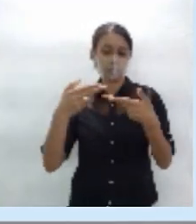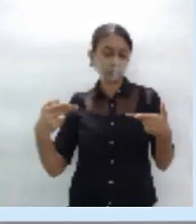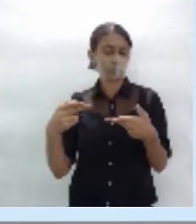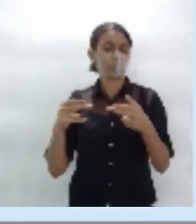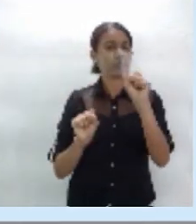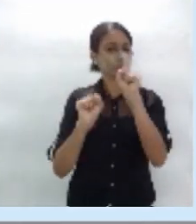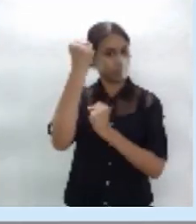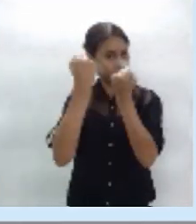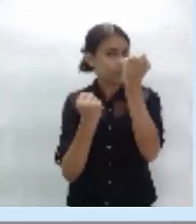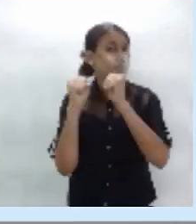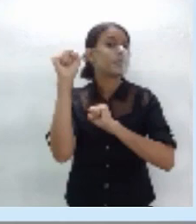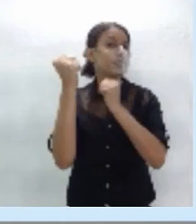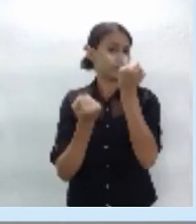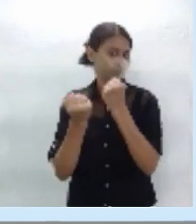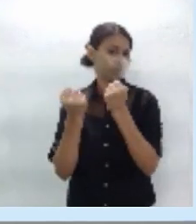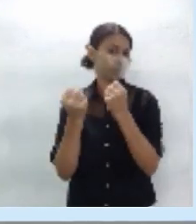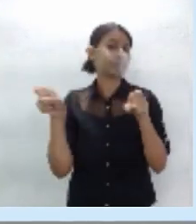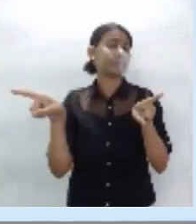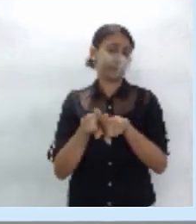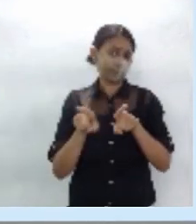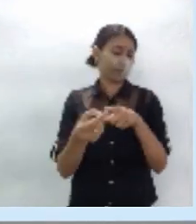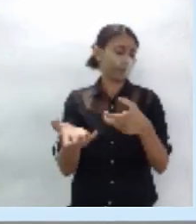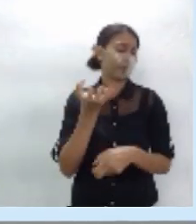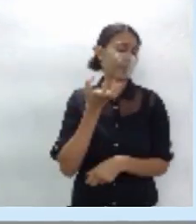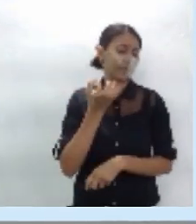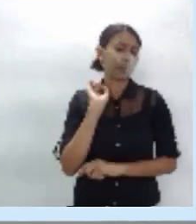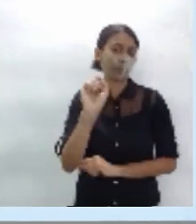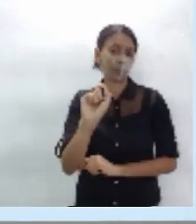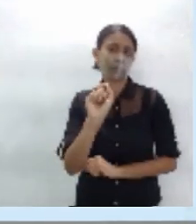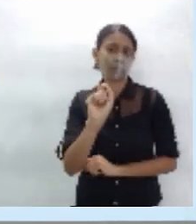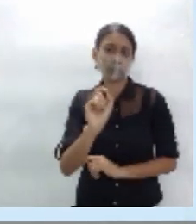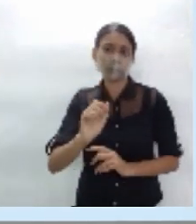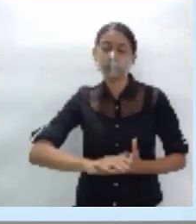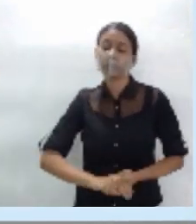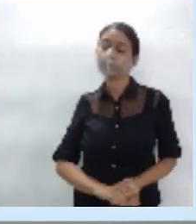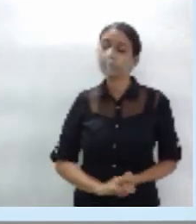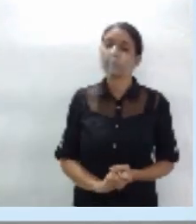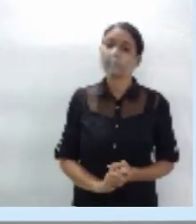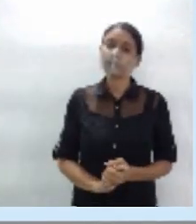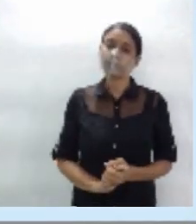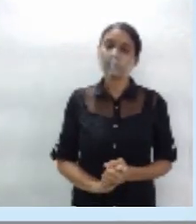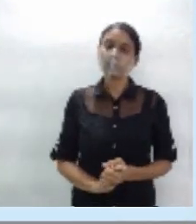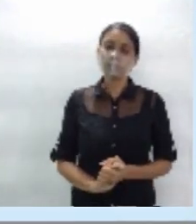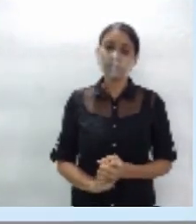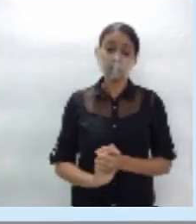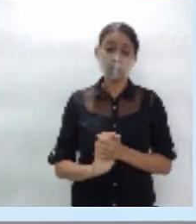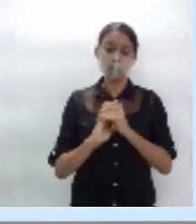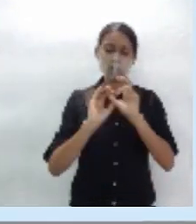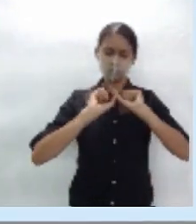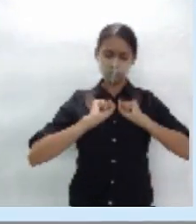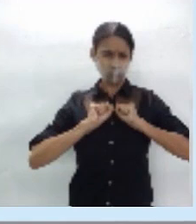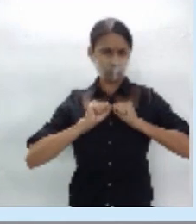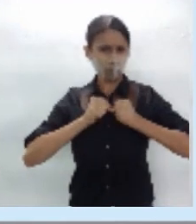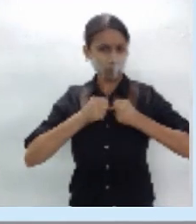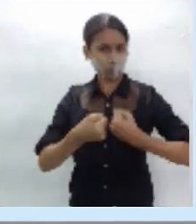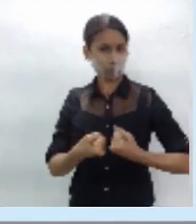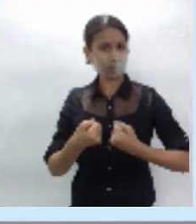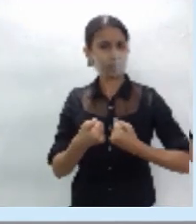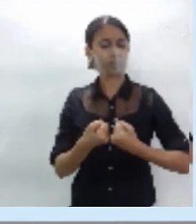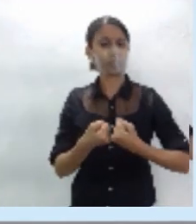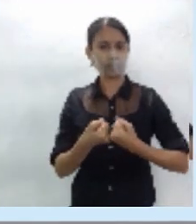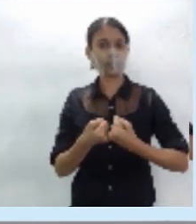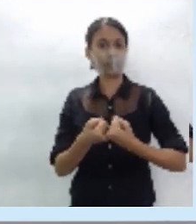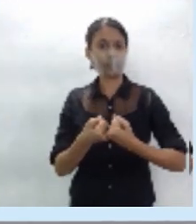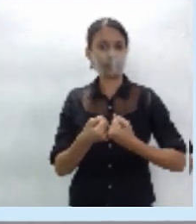matérias-primas para suas indústrias. E ela também queria, automaticamente, o seu fortalecimento